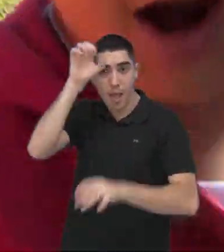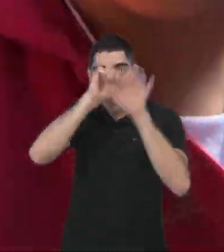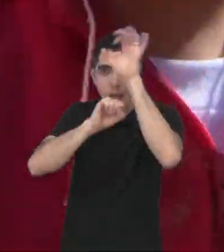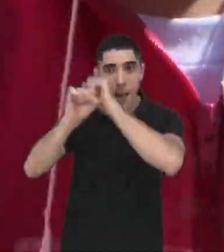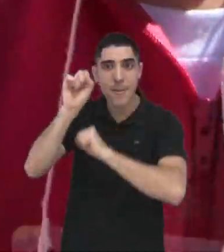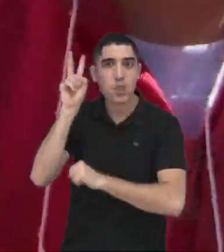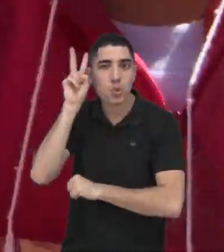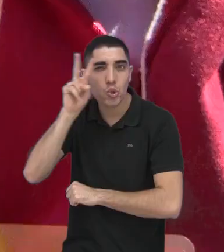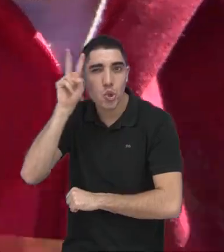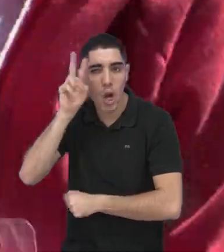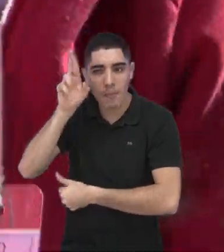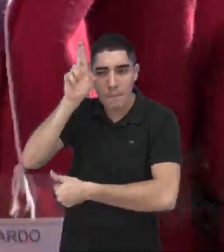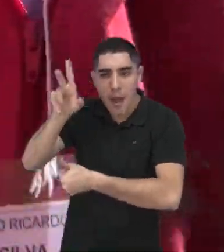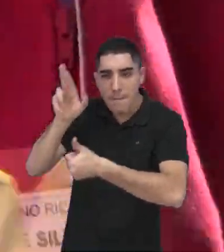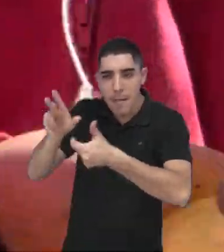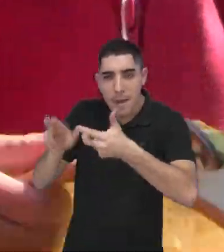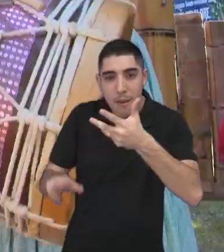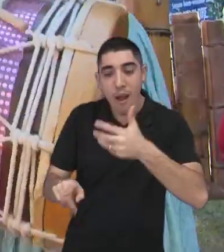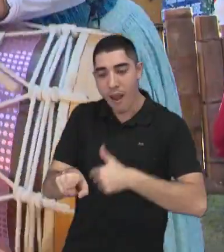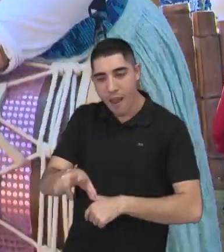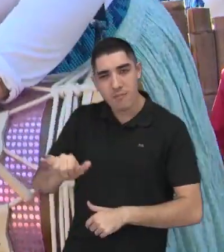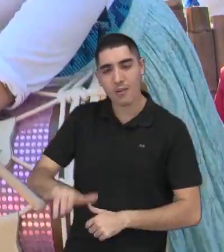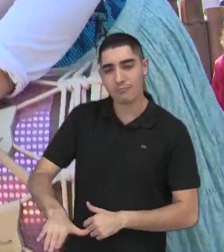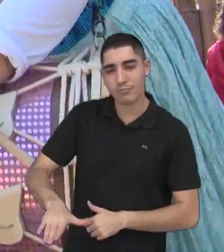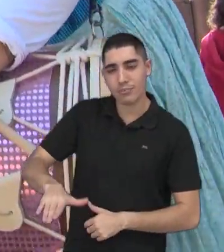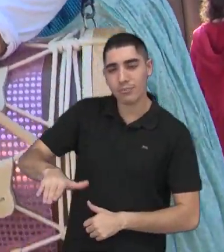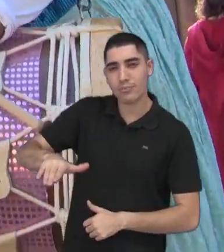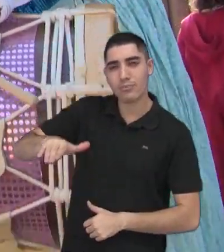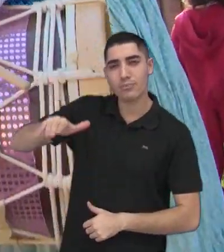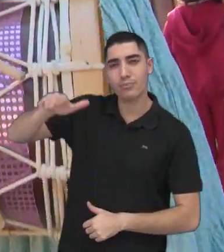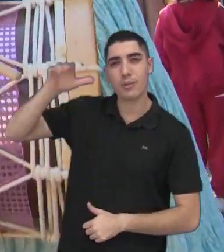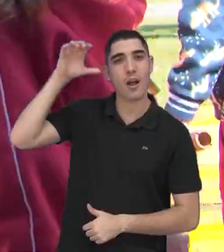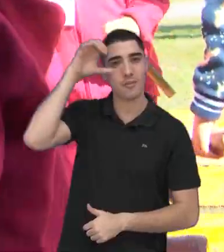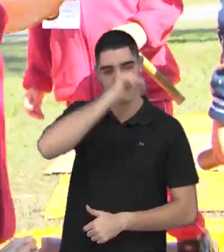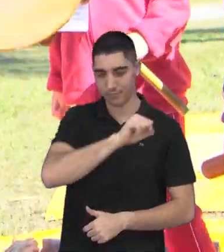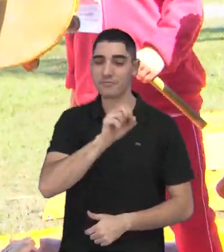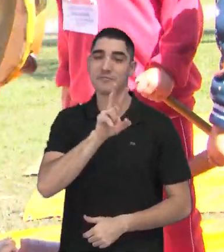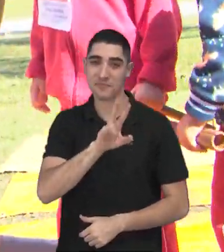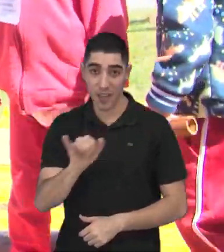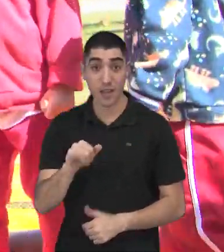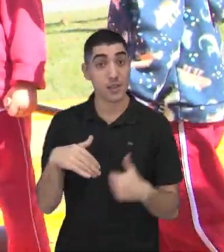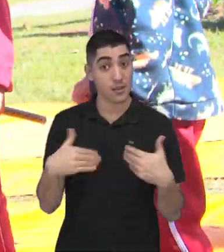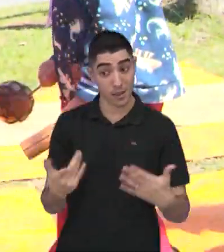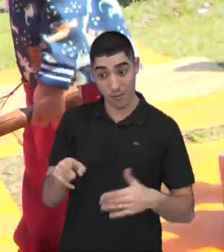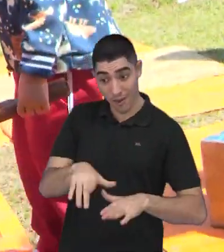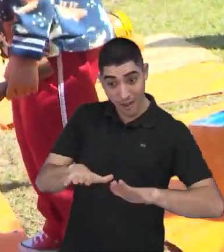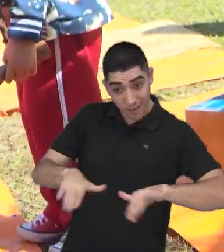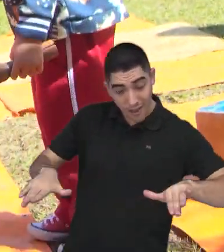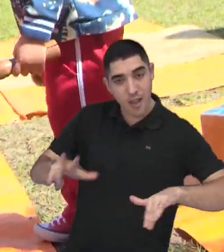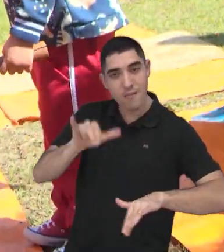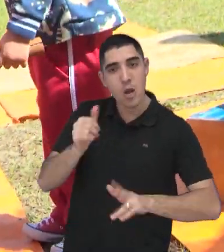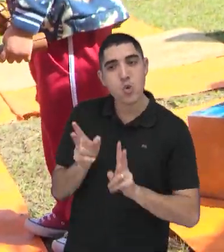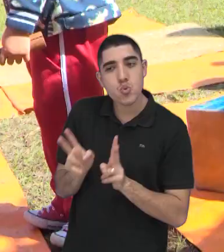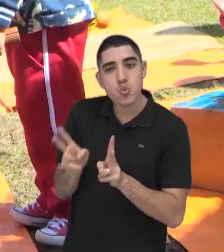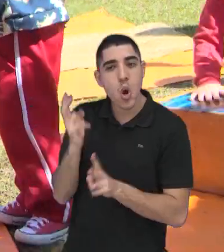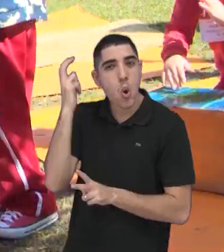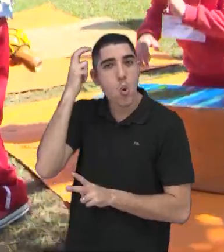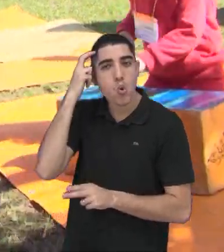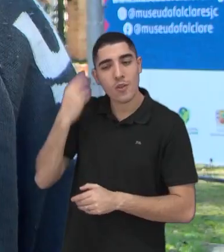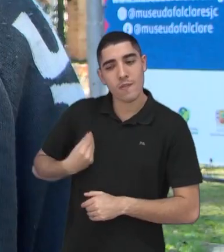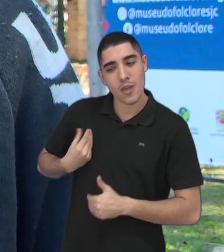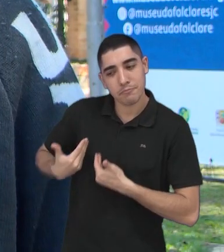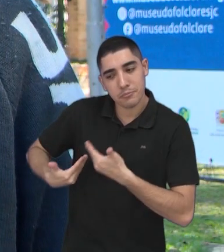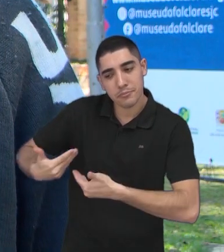na infância acompanham os pequenos no crescimento até a vida adulta. Nesse caminho, eles seguem repassando a